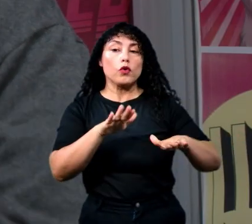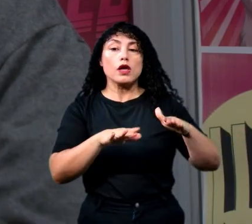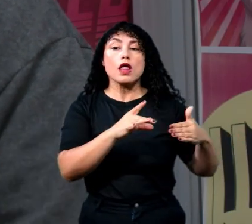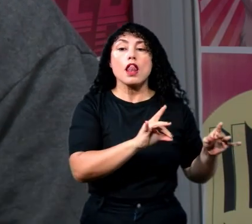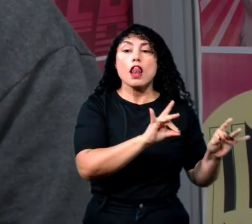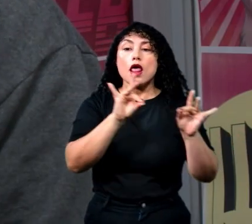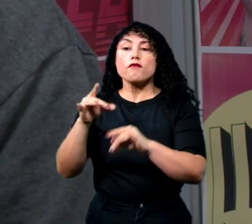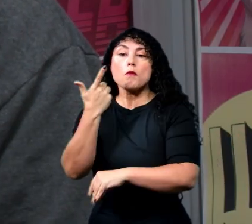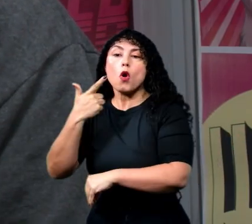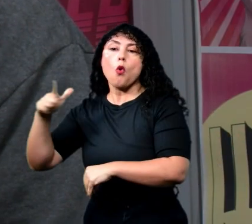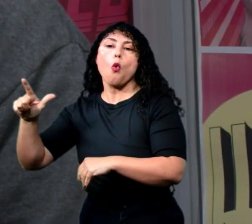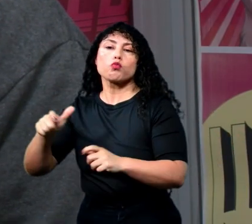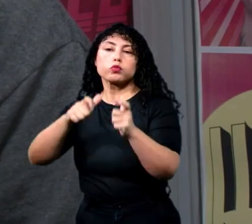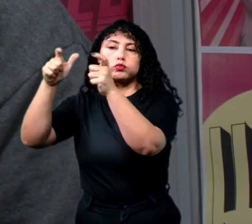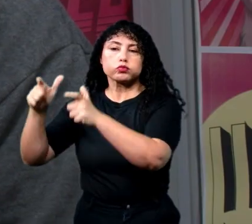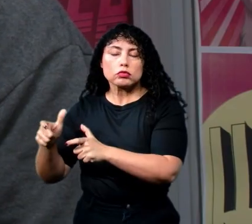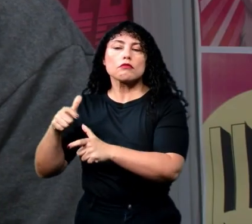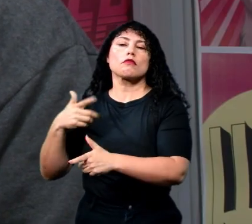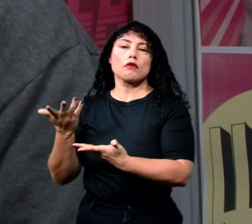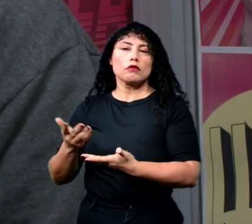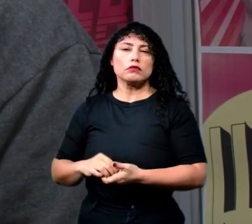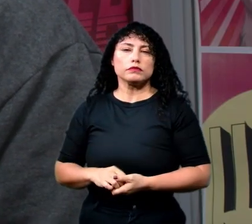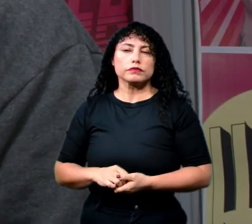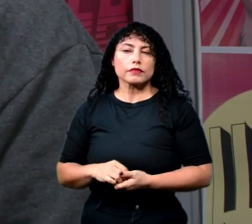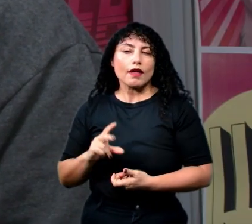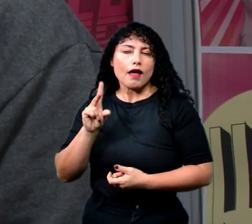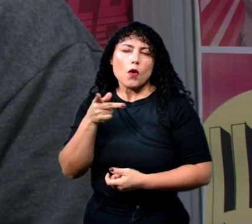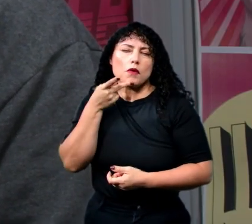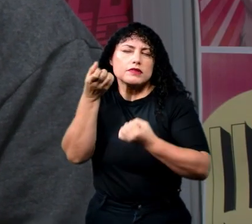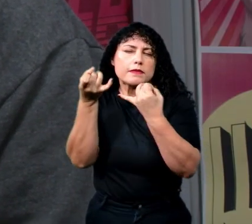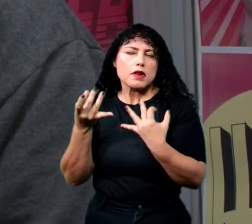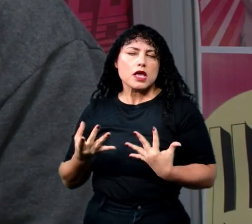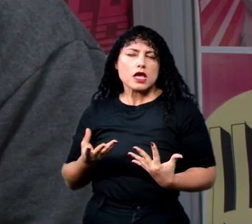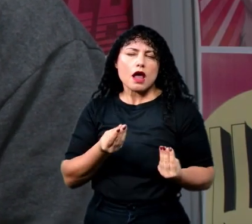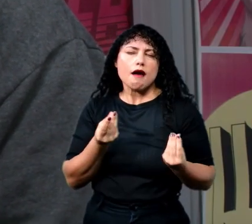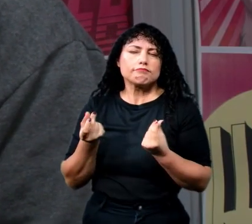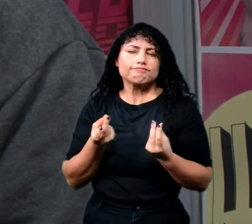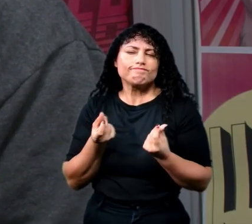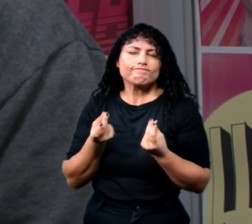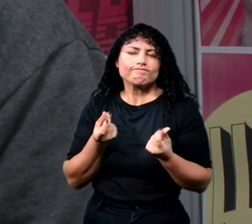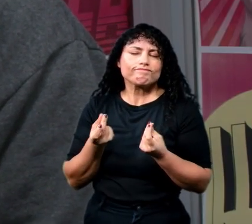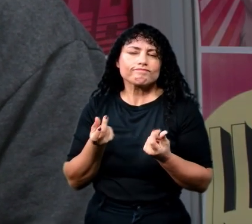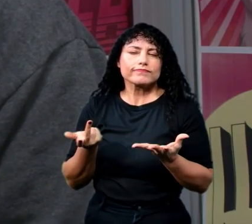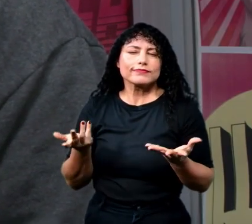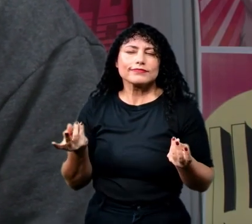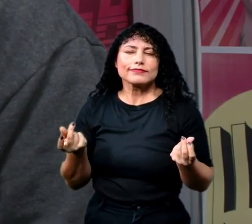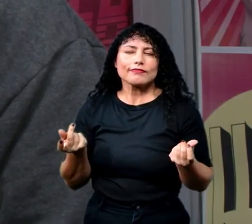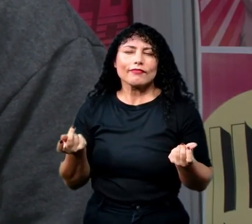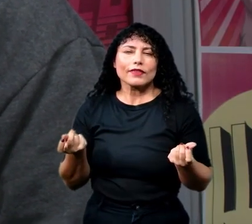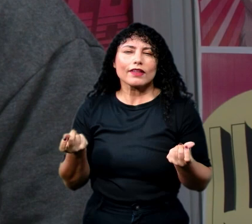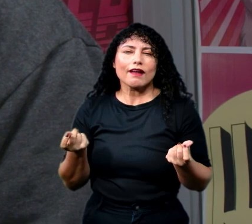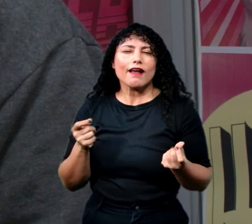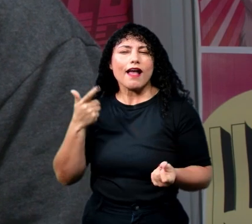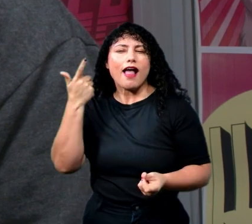levar para outras instâncias, né, vamos dizer assim, mais... que